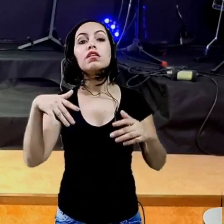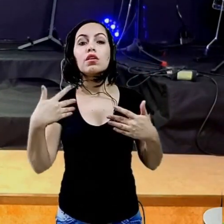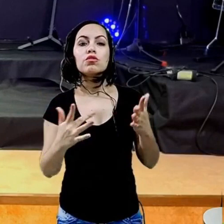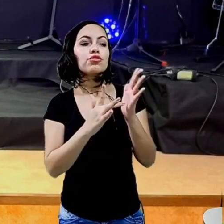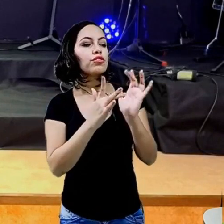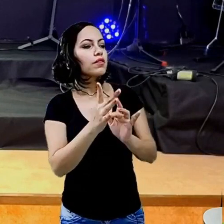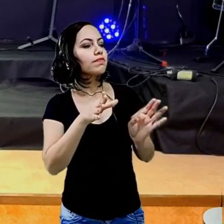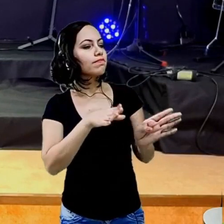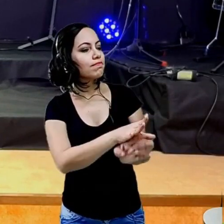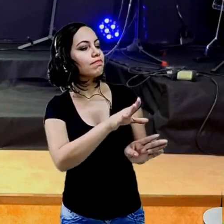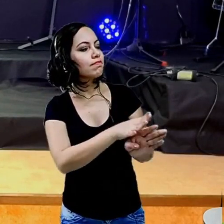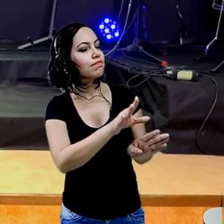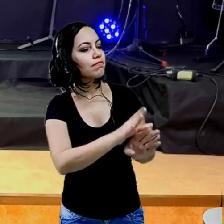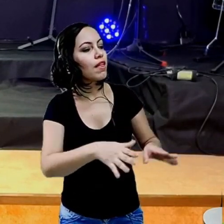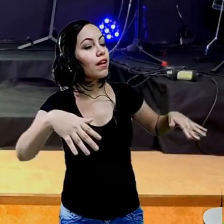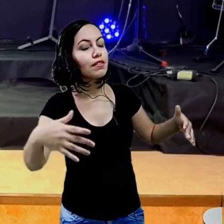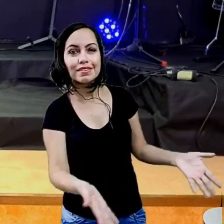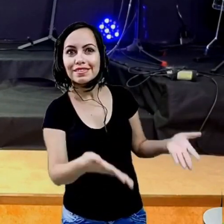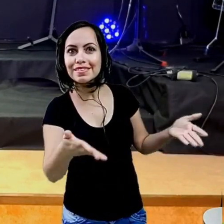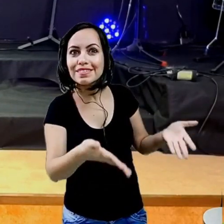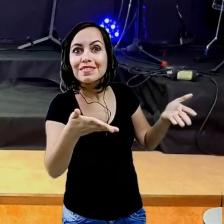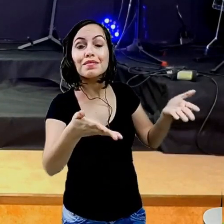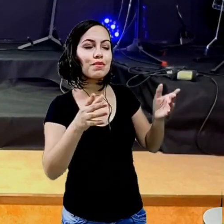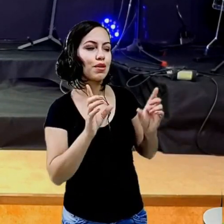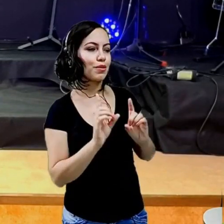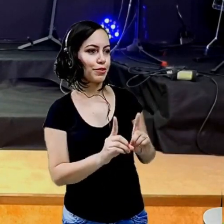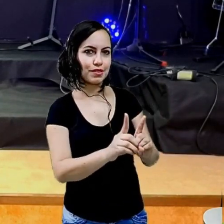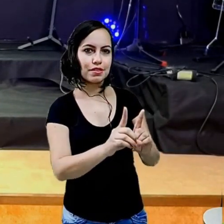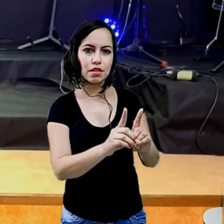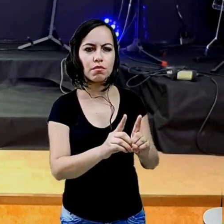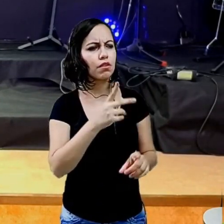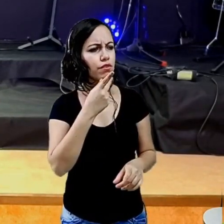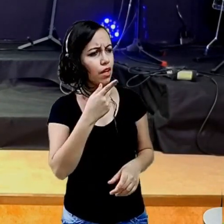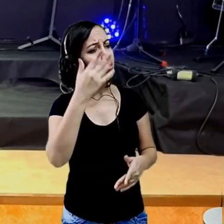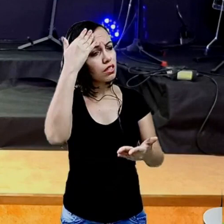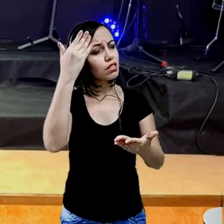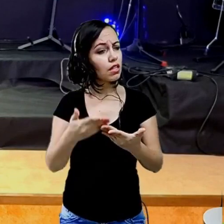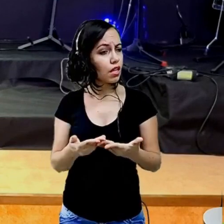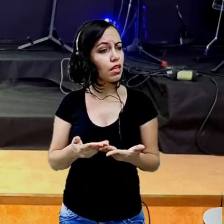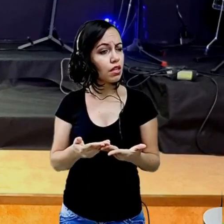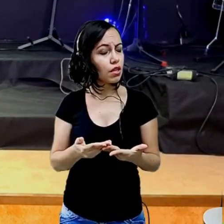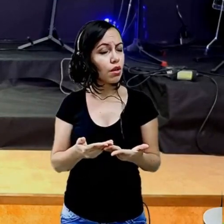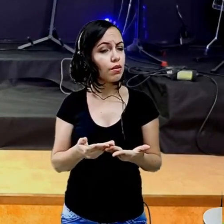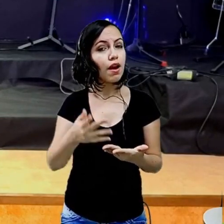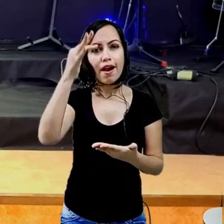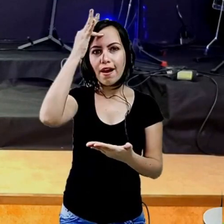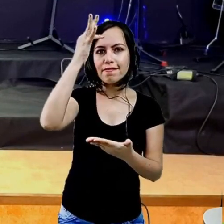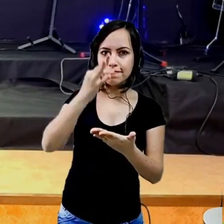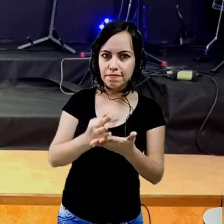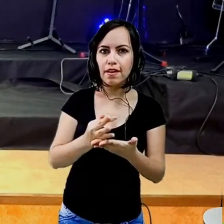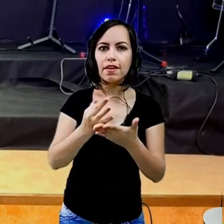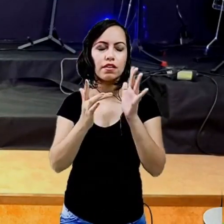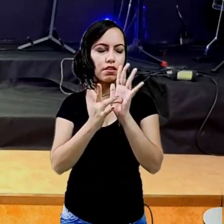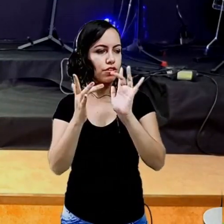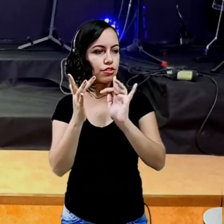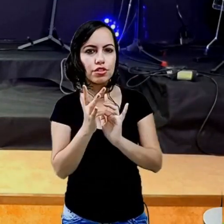exorta, o anima os discípulos com essa palavra: olha, creiam. A fé em